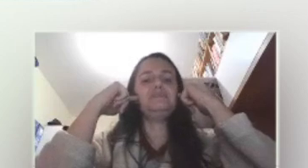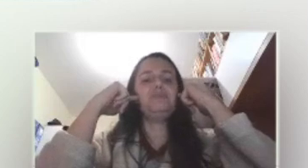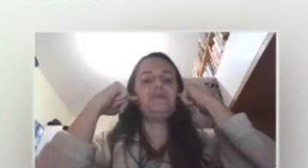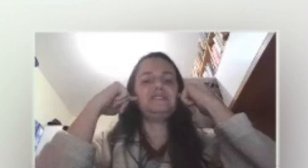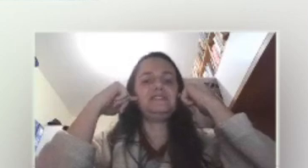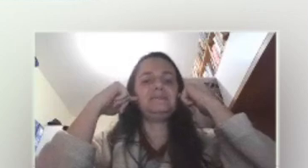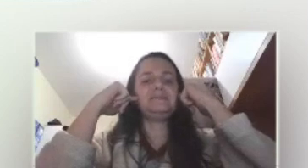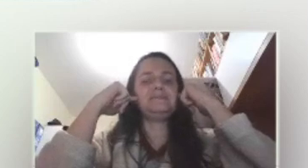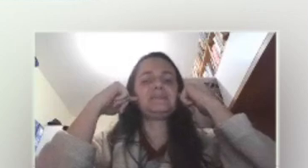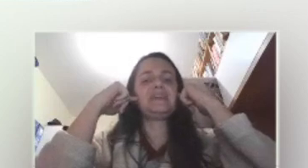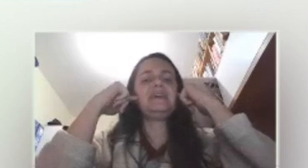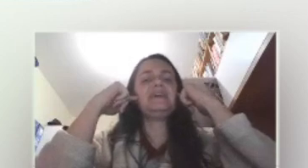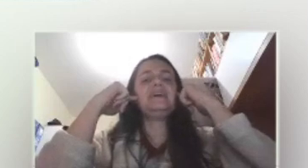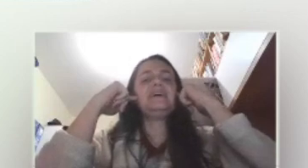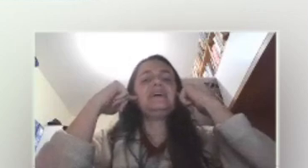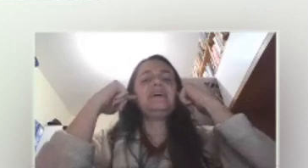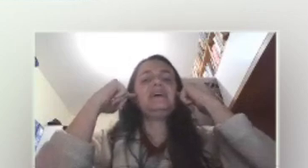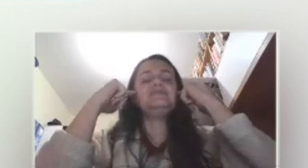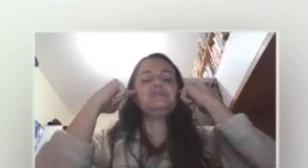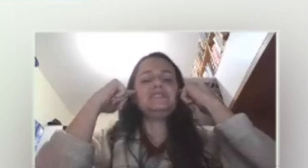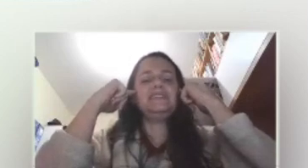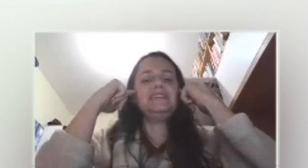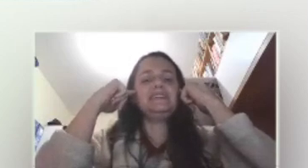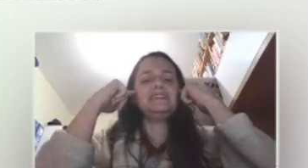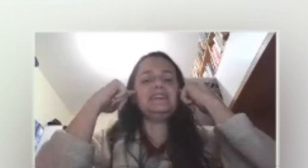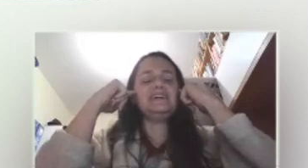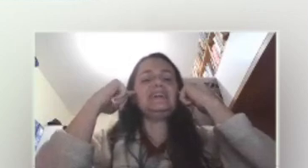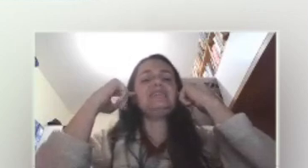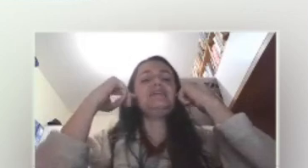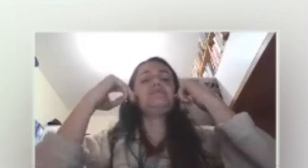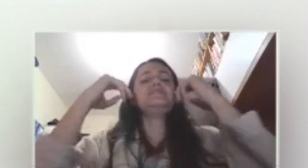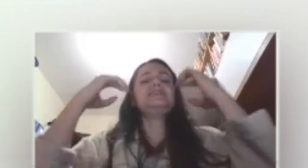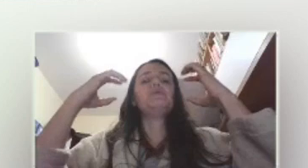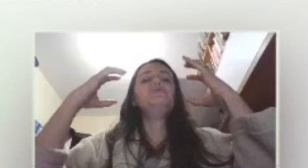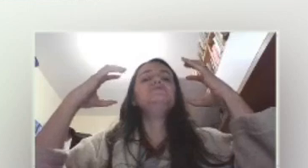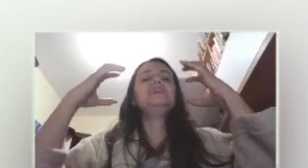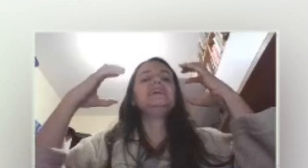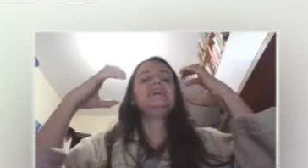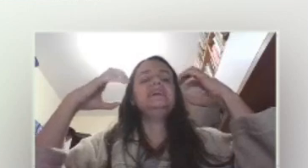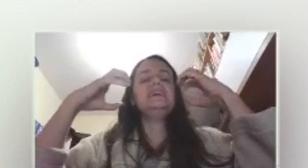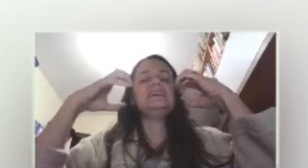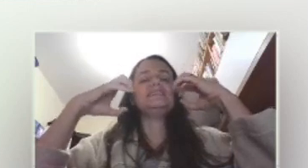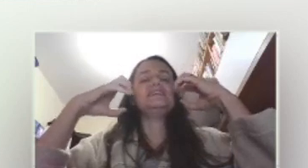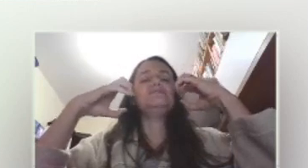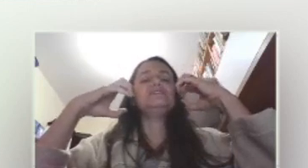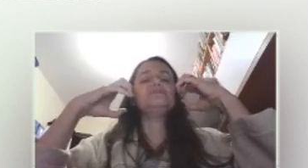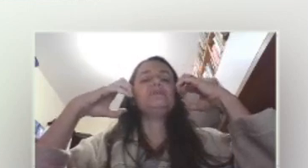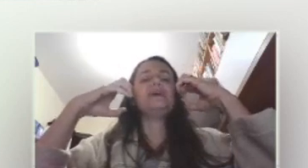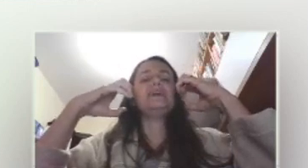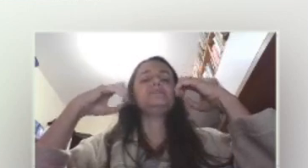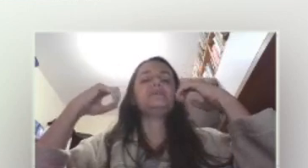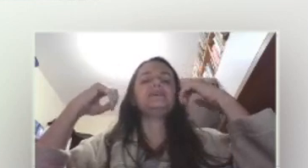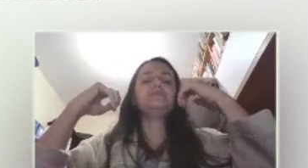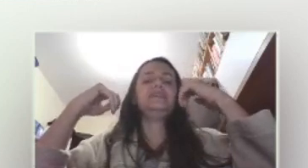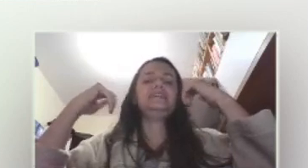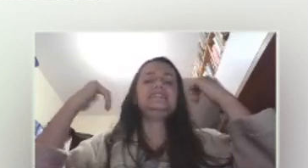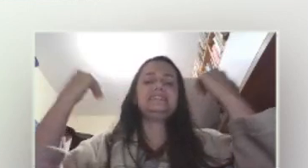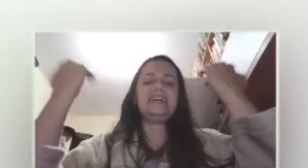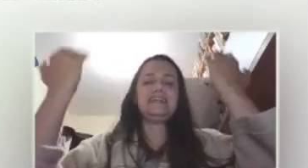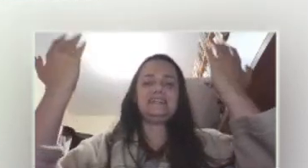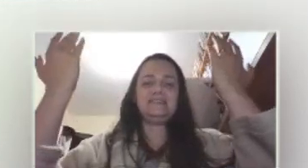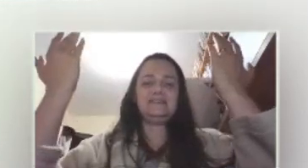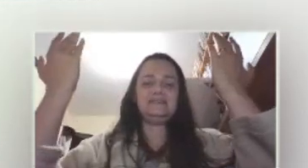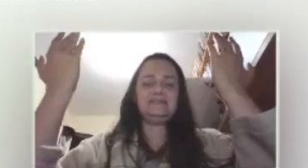pela neurohipófise. A ocitocina, ela vai começar a contrair as glândulas mamárias para que o